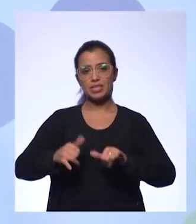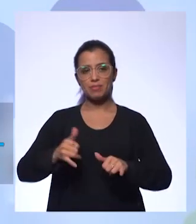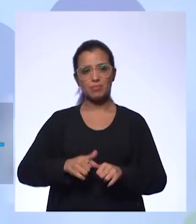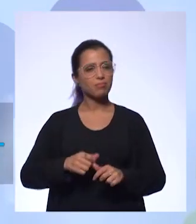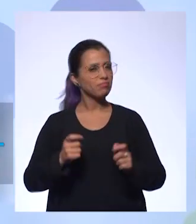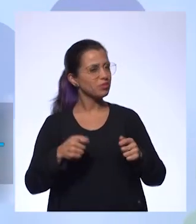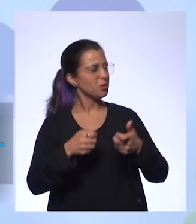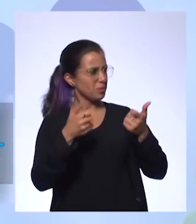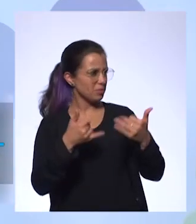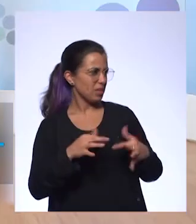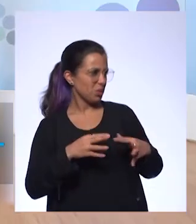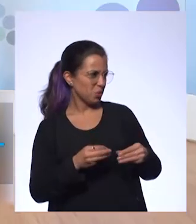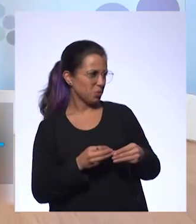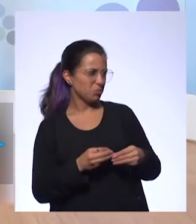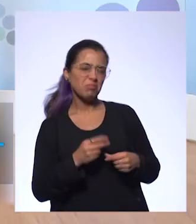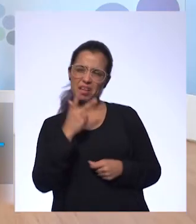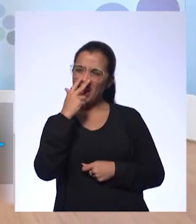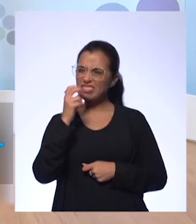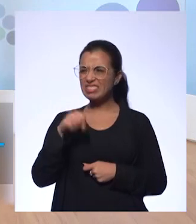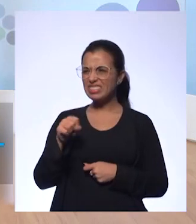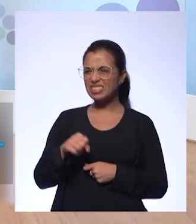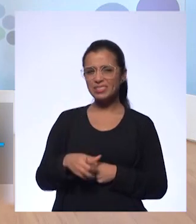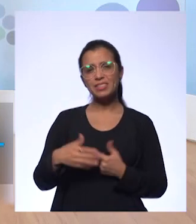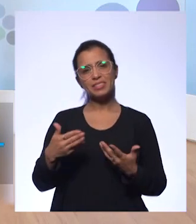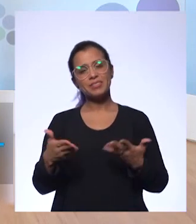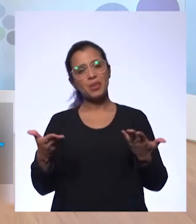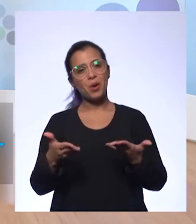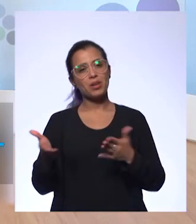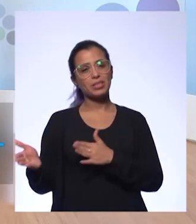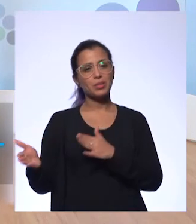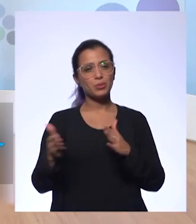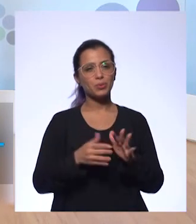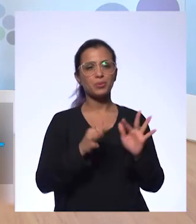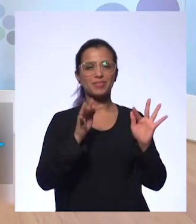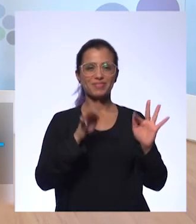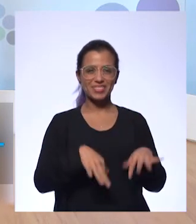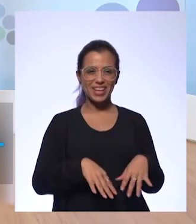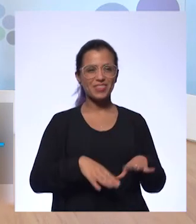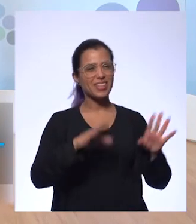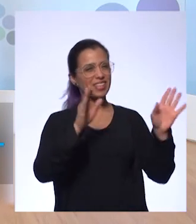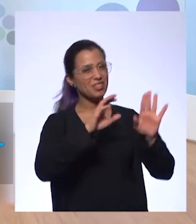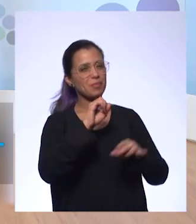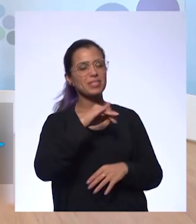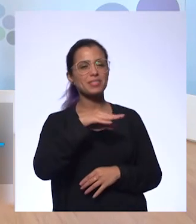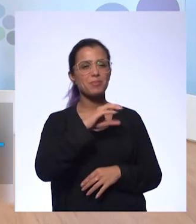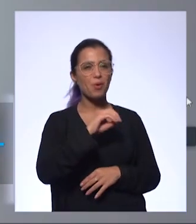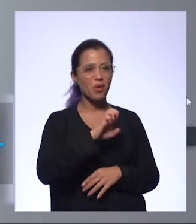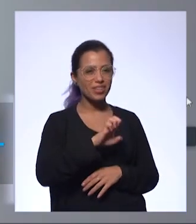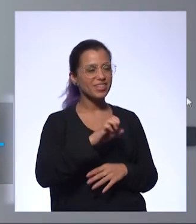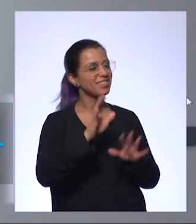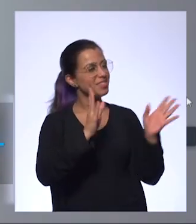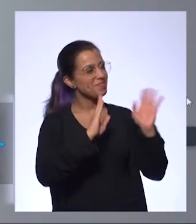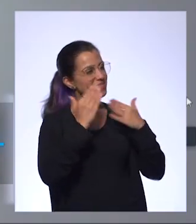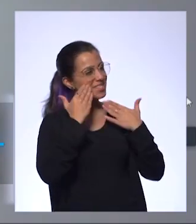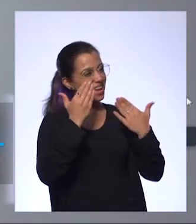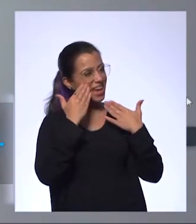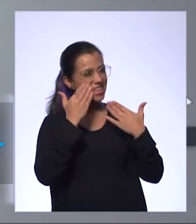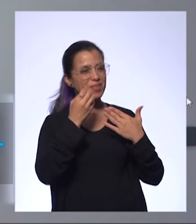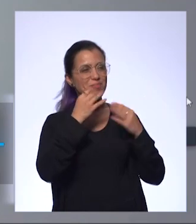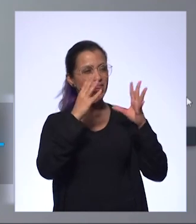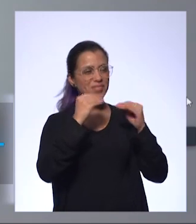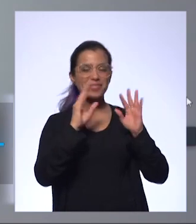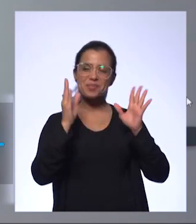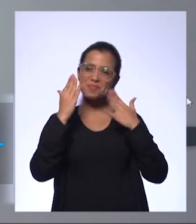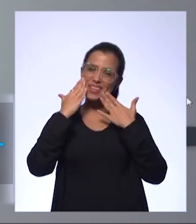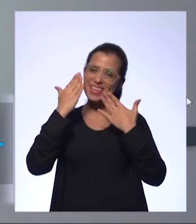conseguimos trabalhar tudo isso, né? Acho que sim. Então, a gente pode se despedir da Simone. Simone, muito obrigado, Simone, viu? obrigada, boa noite.